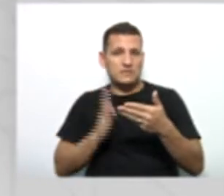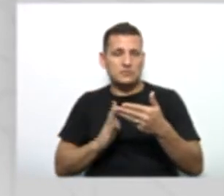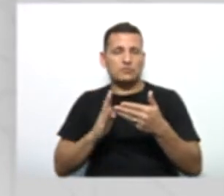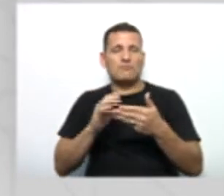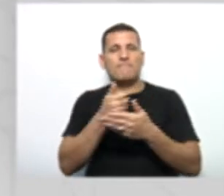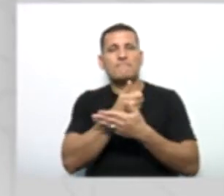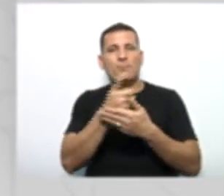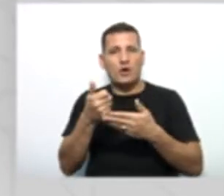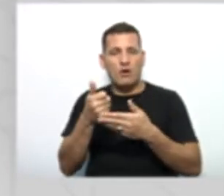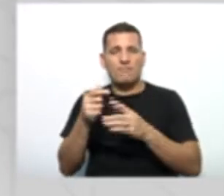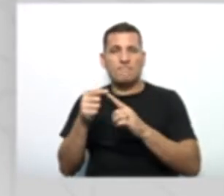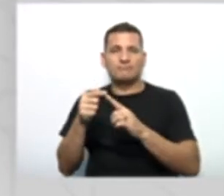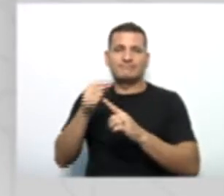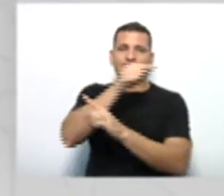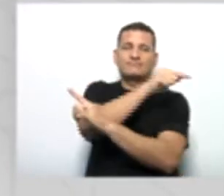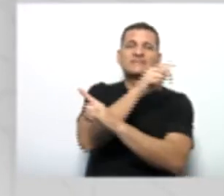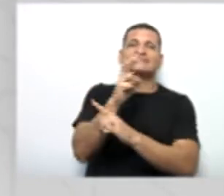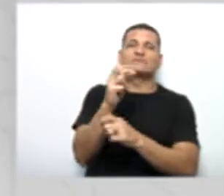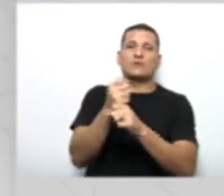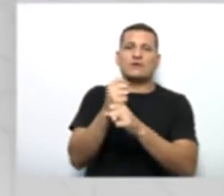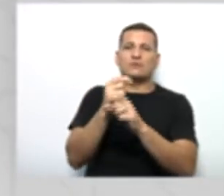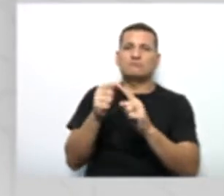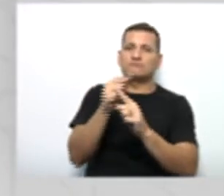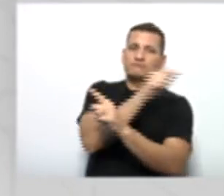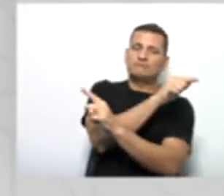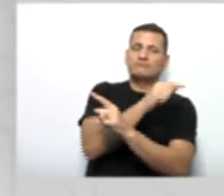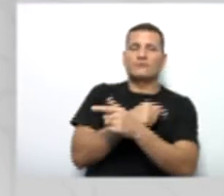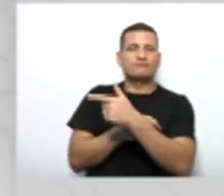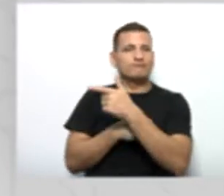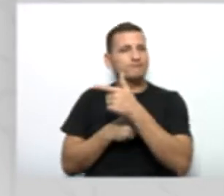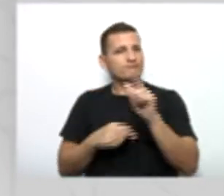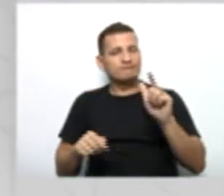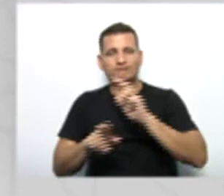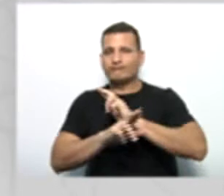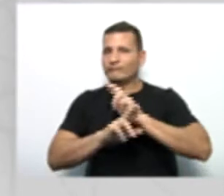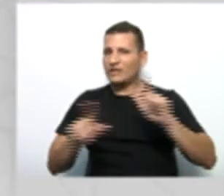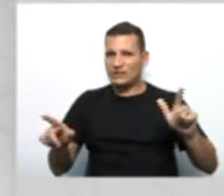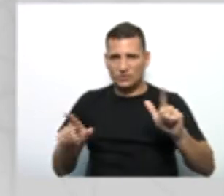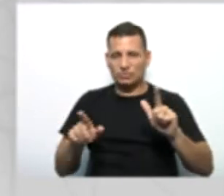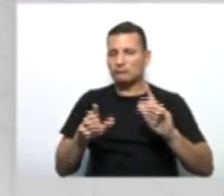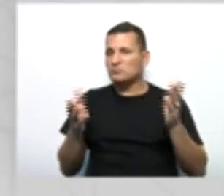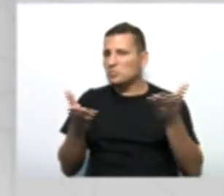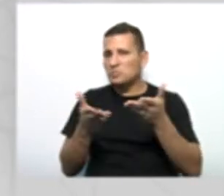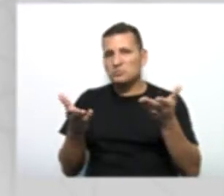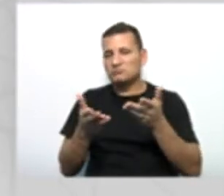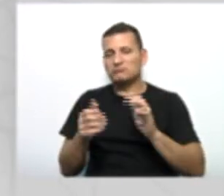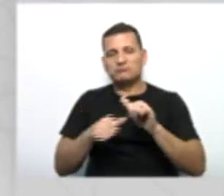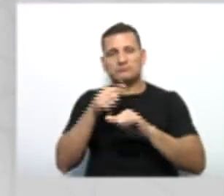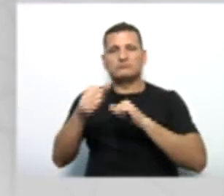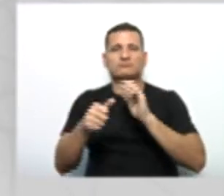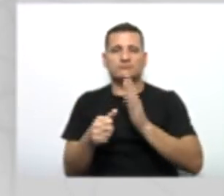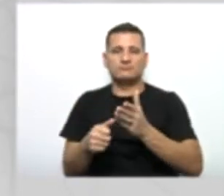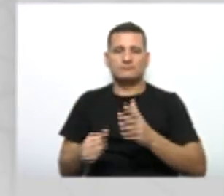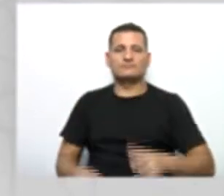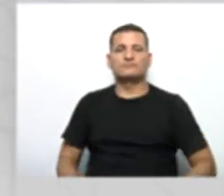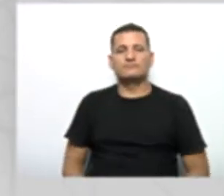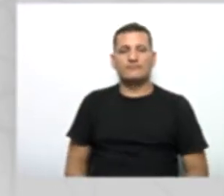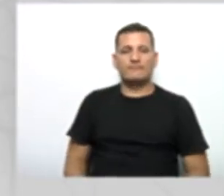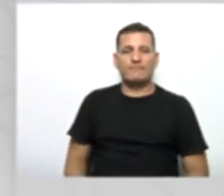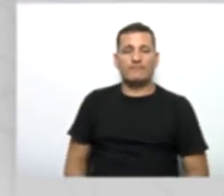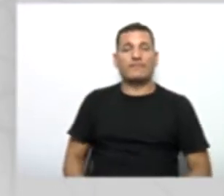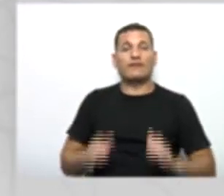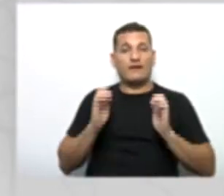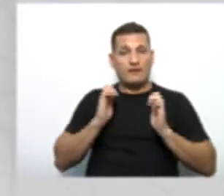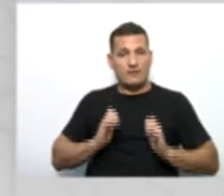50 anos atrás nós tínhamos outros, algumas normas de conduta daquela época, hoje não se aplicam mais. A ética